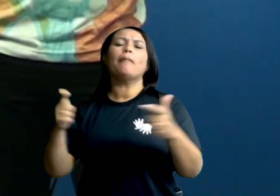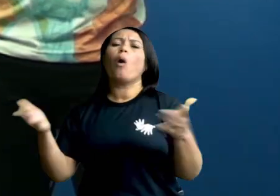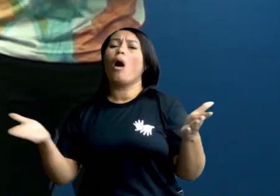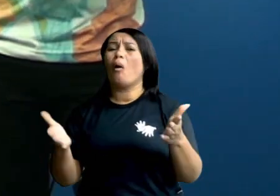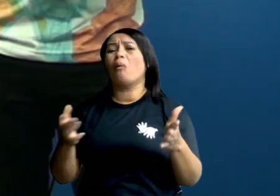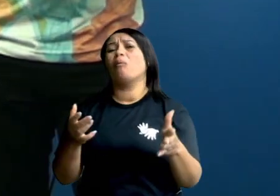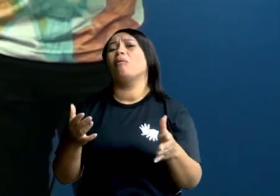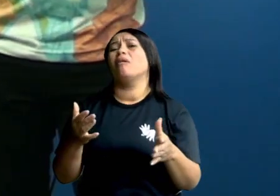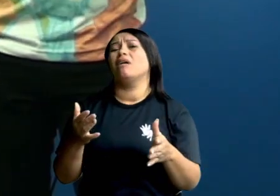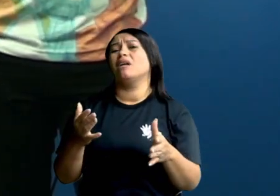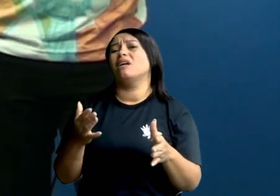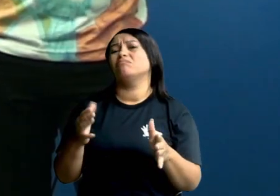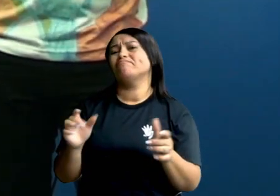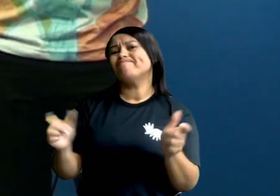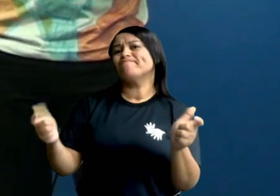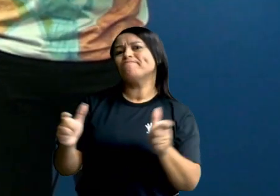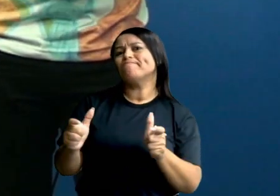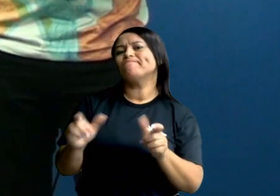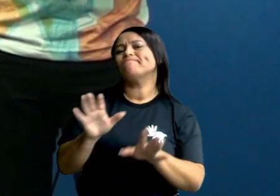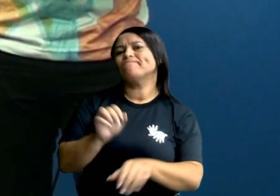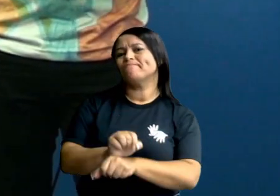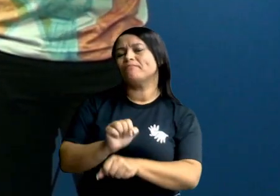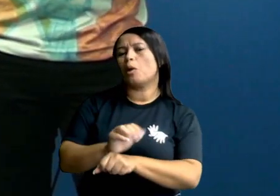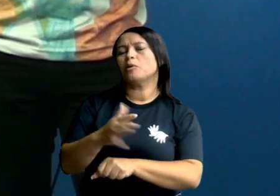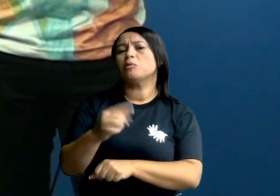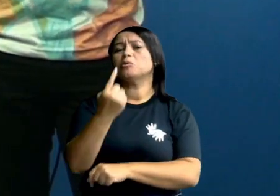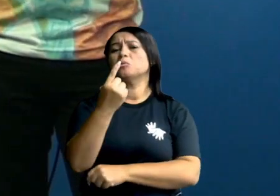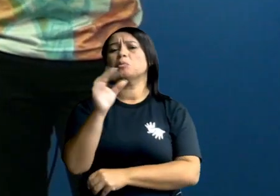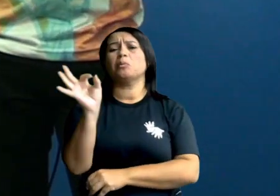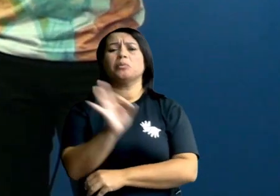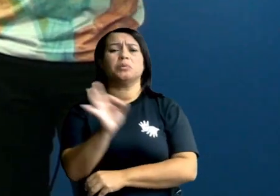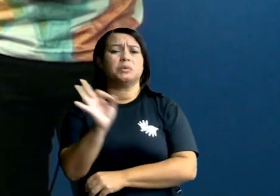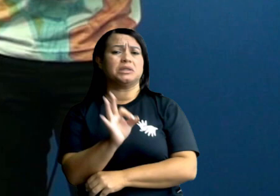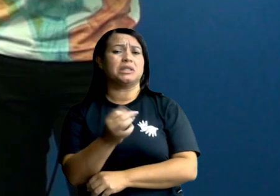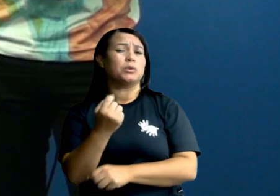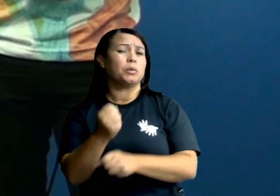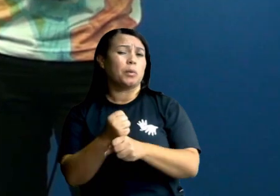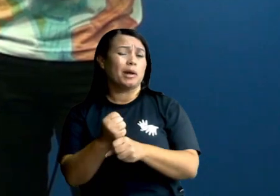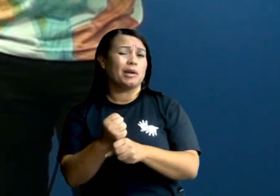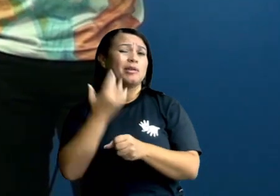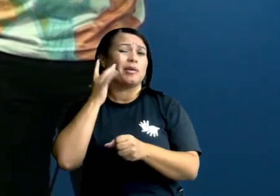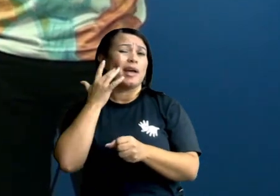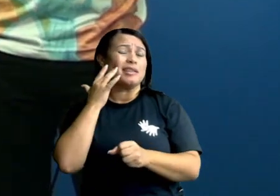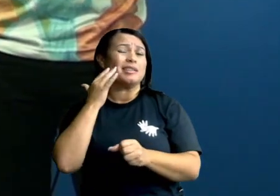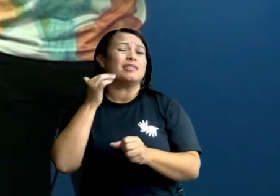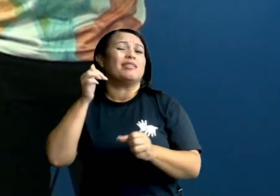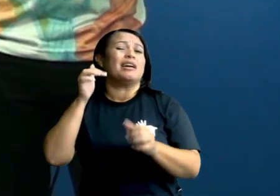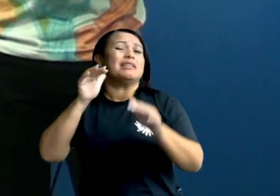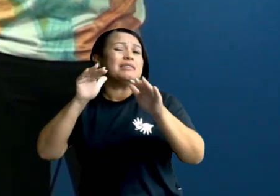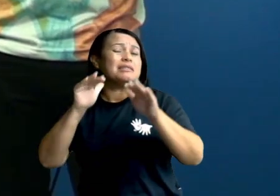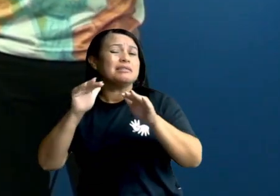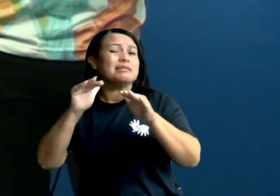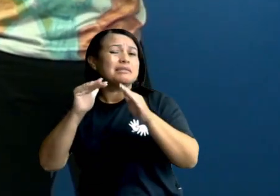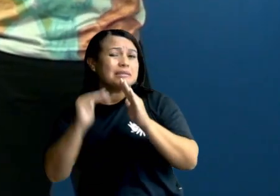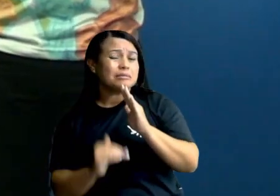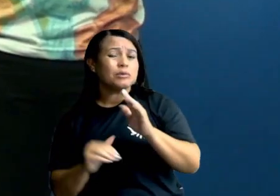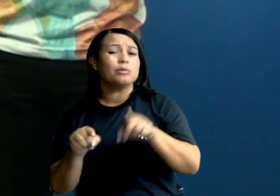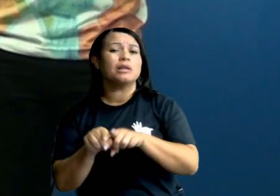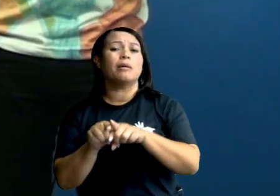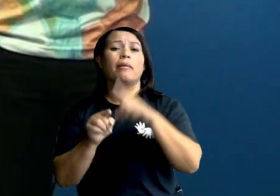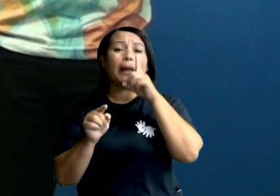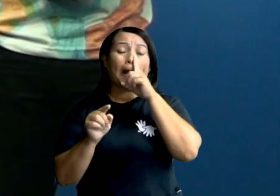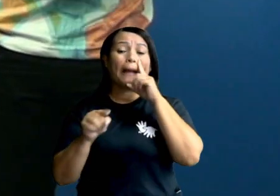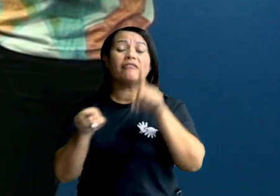não chega a 1%, né, ao ano, então a tendência é de queda. E também falamos um pouco sobre a